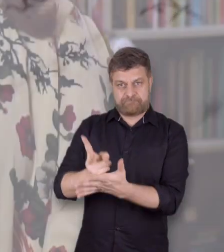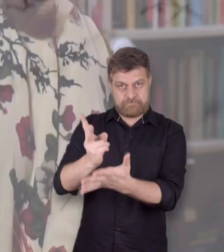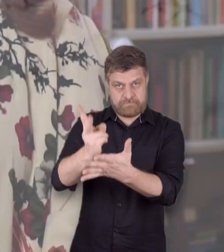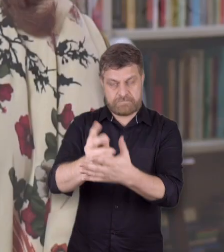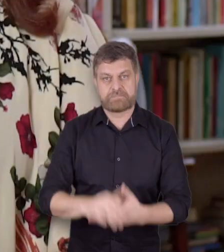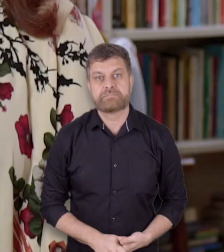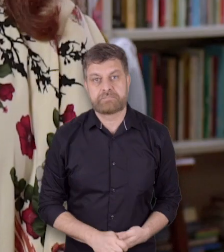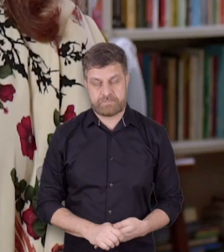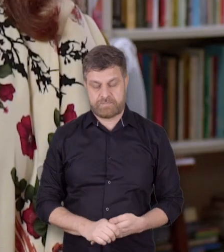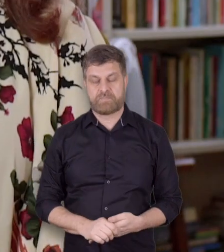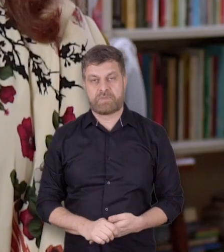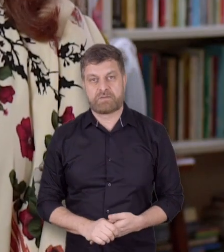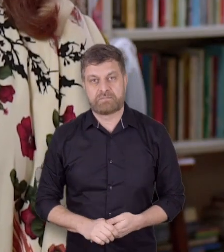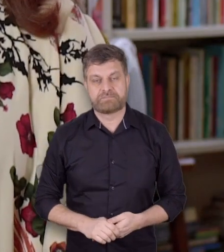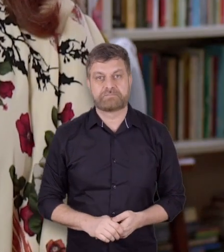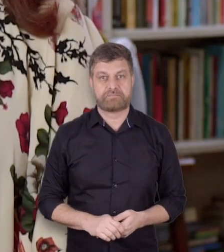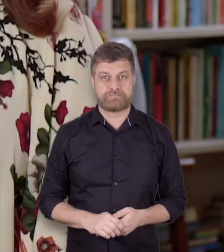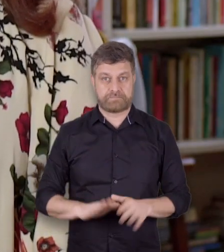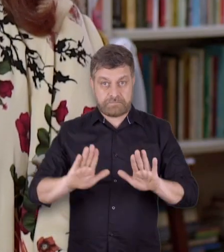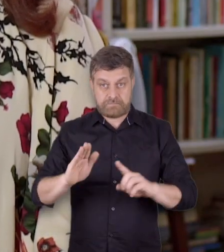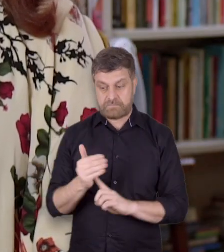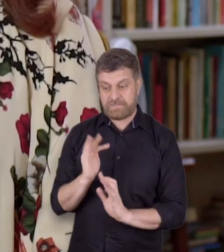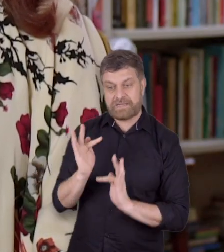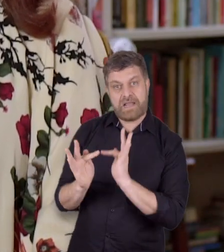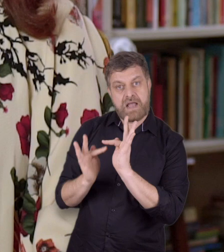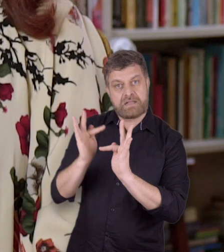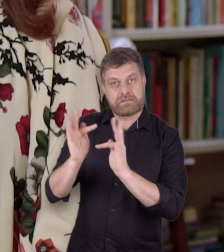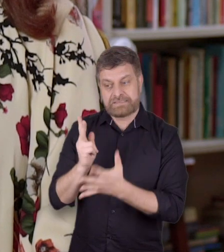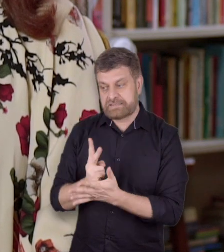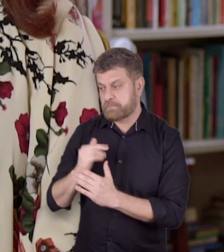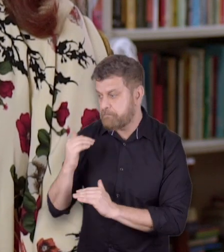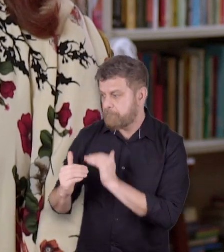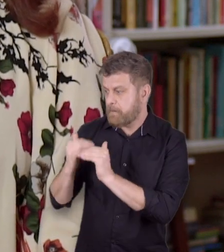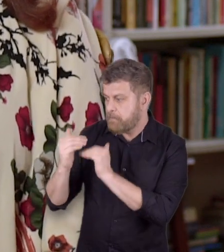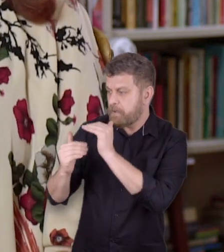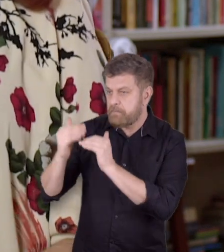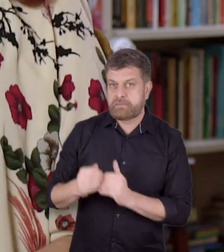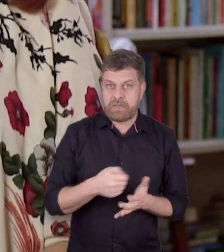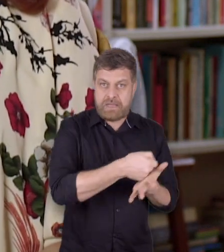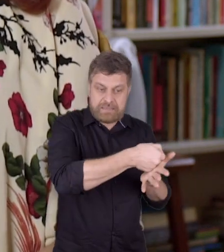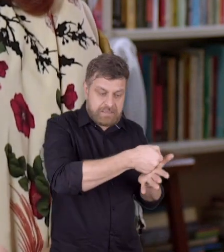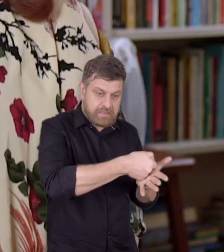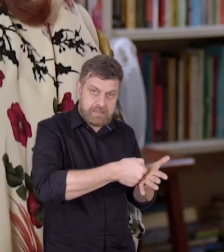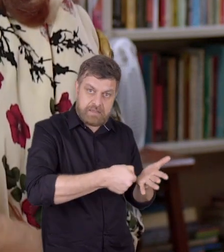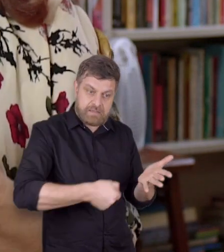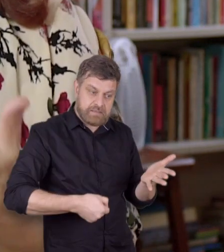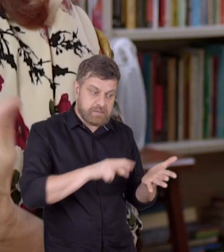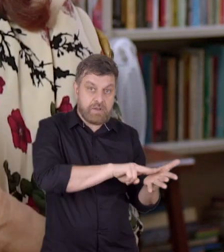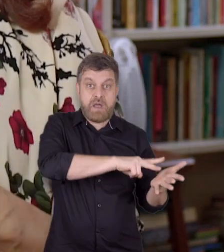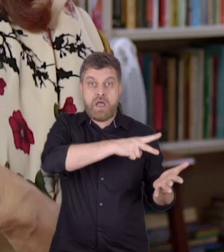se tornaram escritas. As tecnologias vão evoluindo. Da escrita,